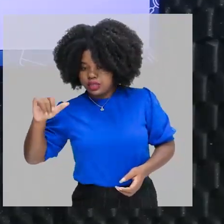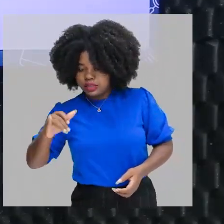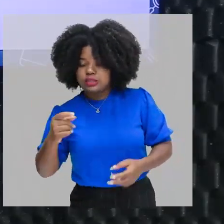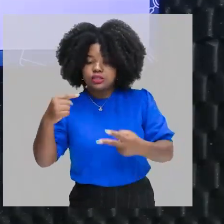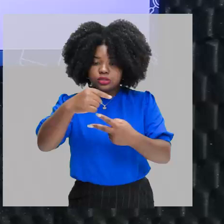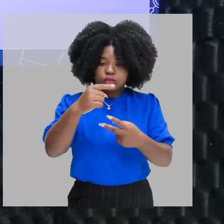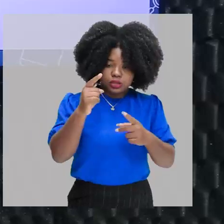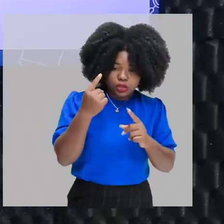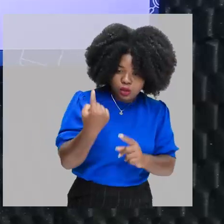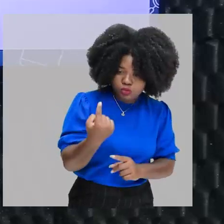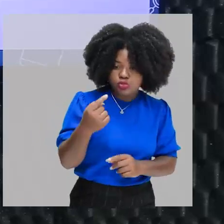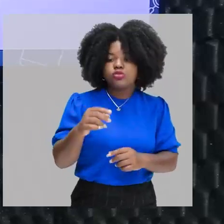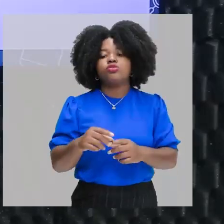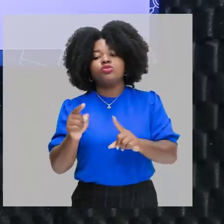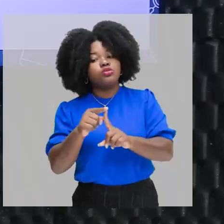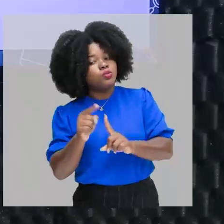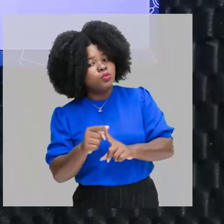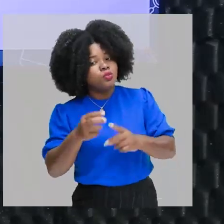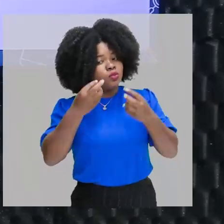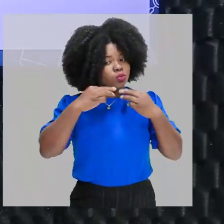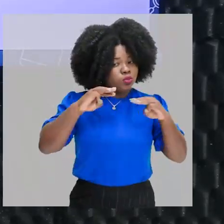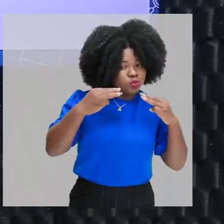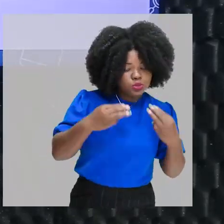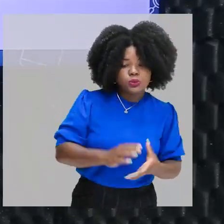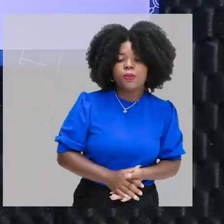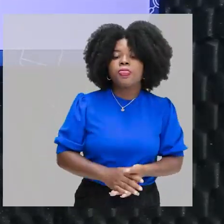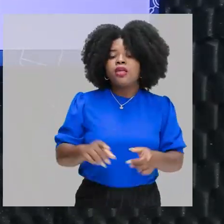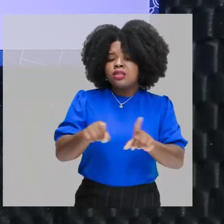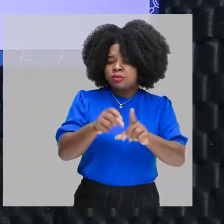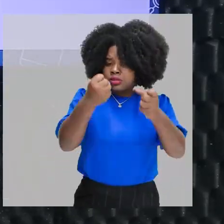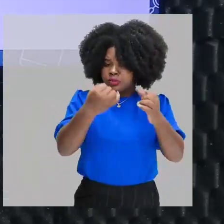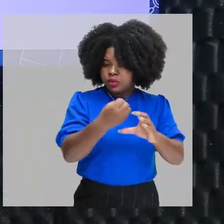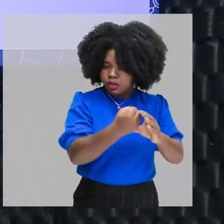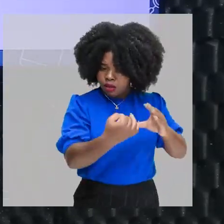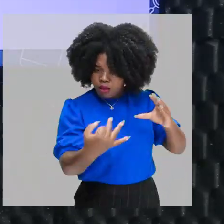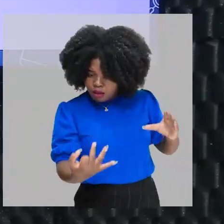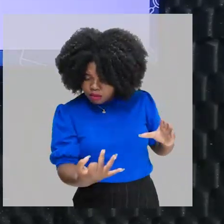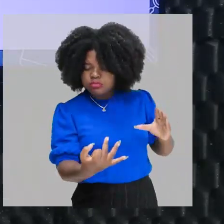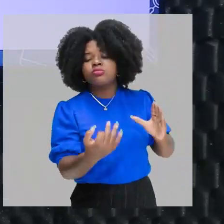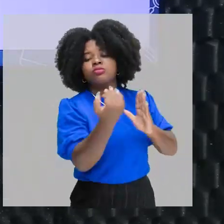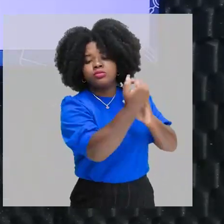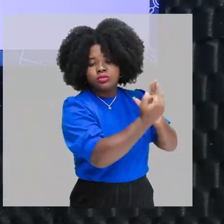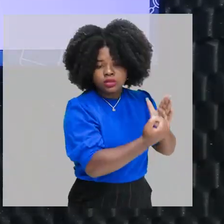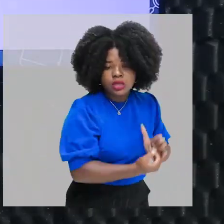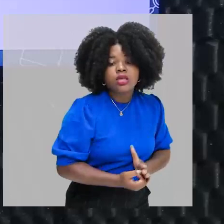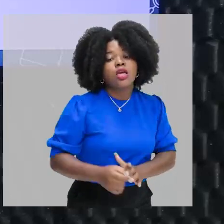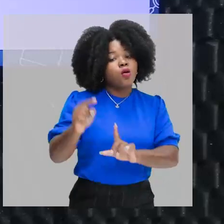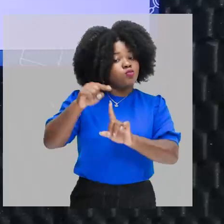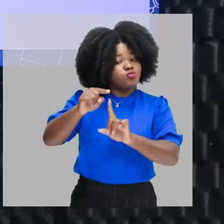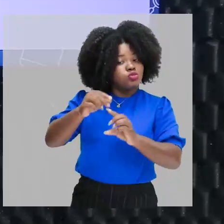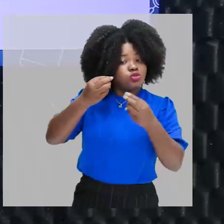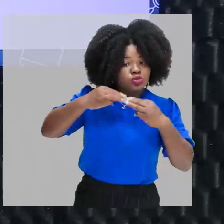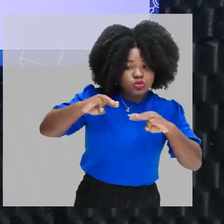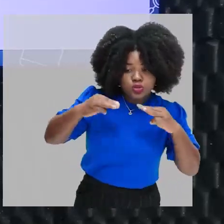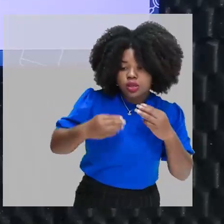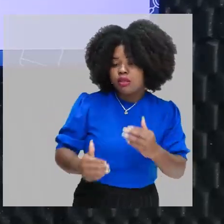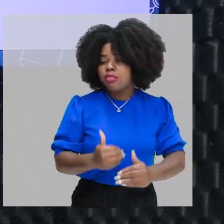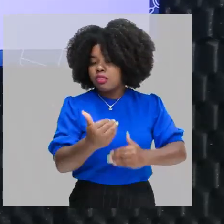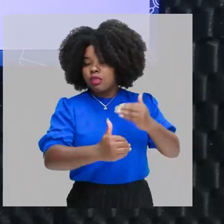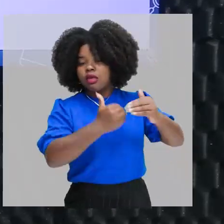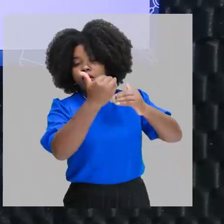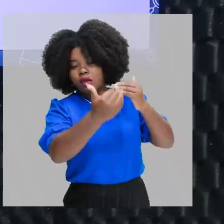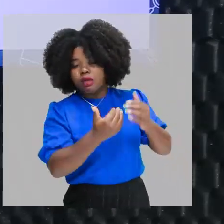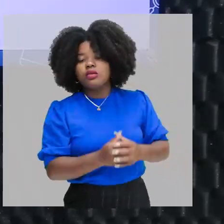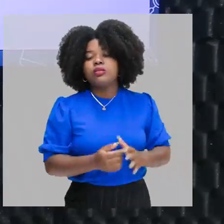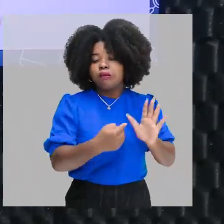musicais, tá bom? E aqui falando um pouquinho já da característica do reggae, nós temos que ele é um estilo de música que é desenvolvido, ele